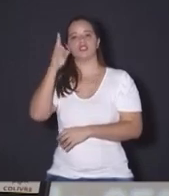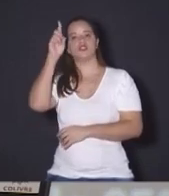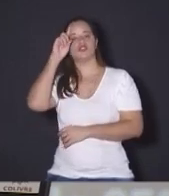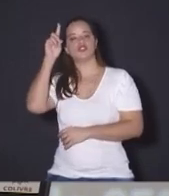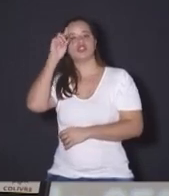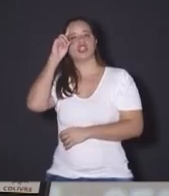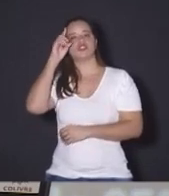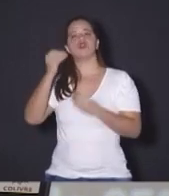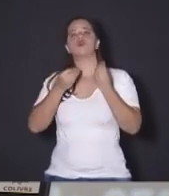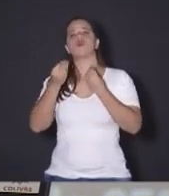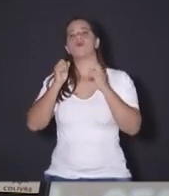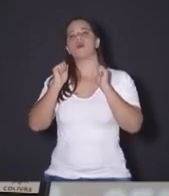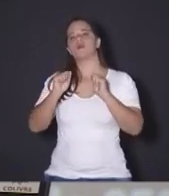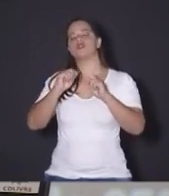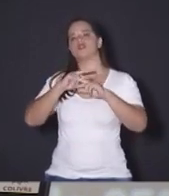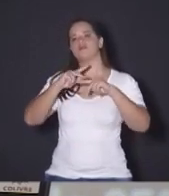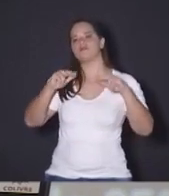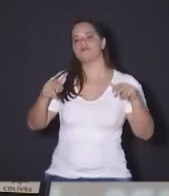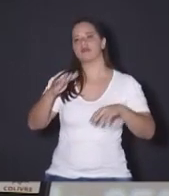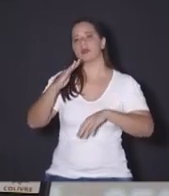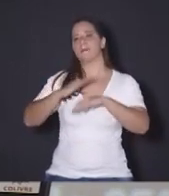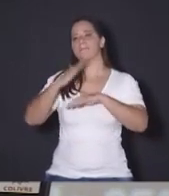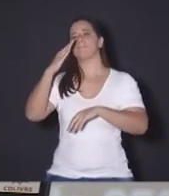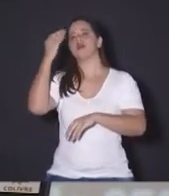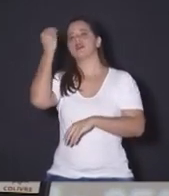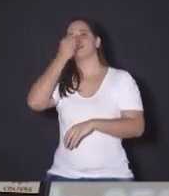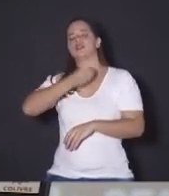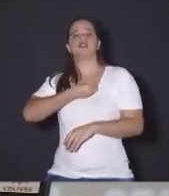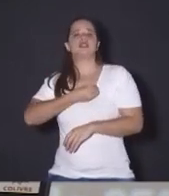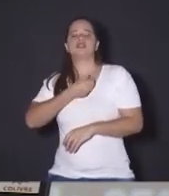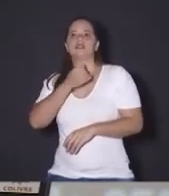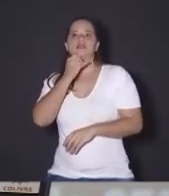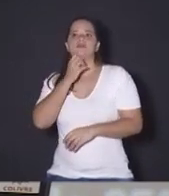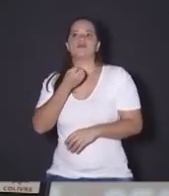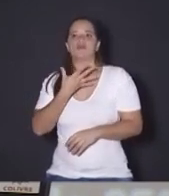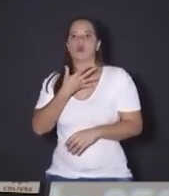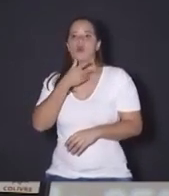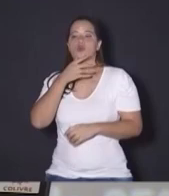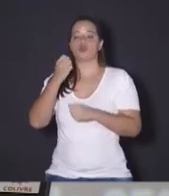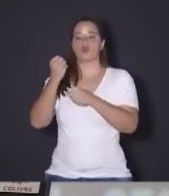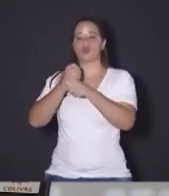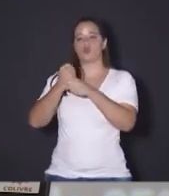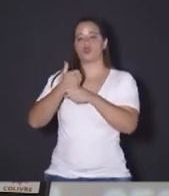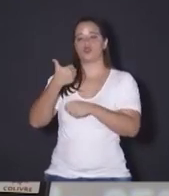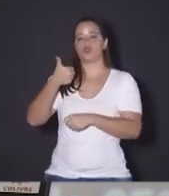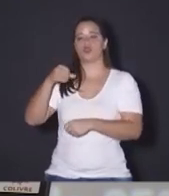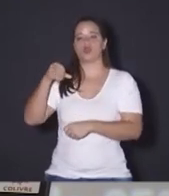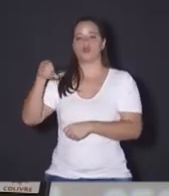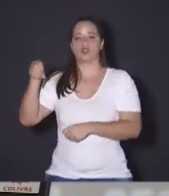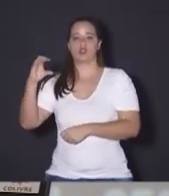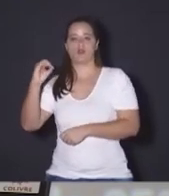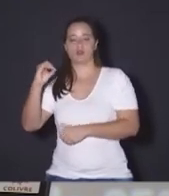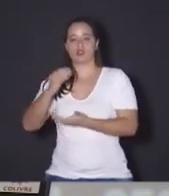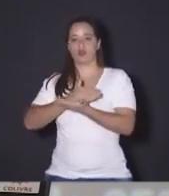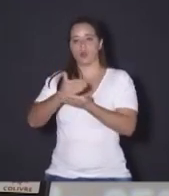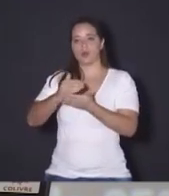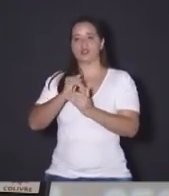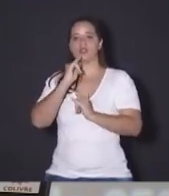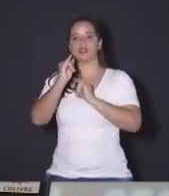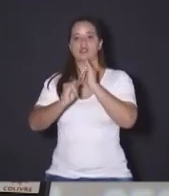dia e como é possível ela está cada vez mais presente bom é na década de 90 quando inicia a